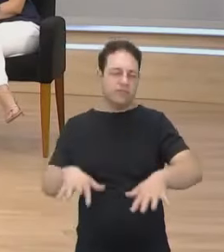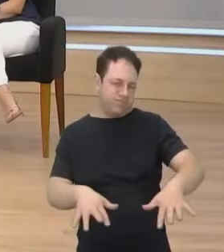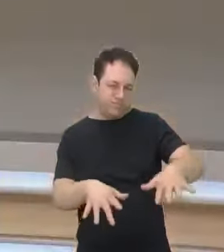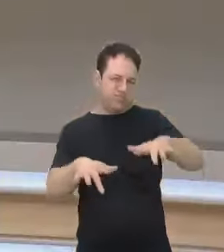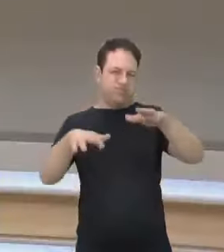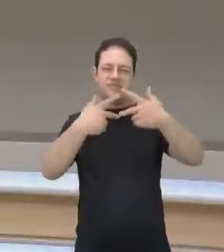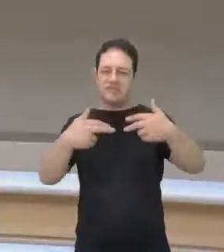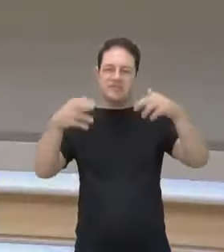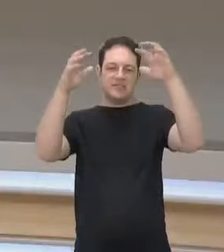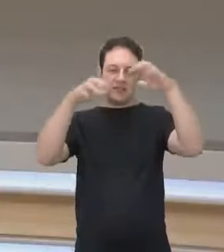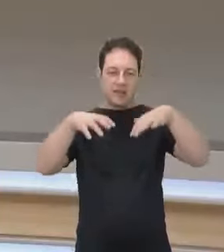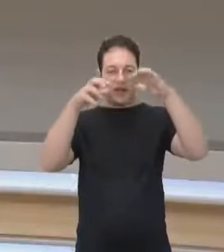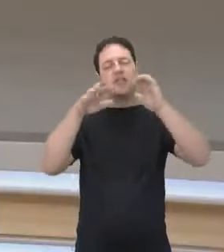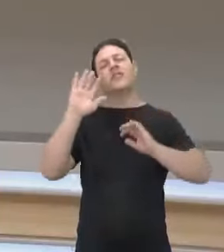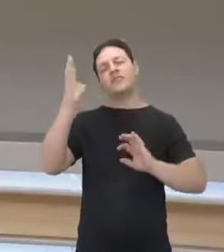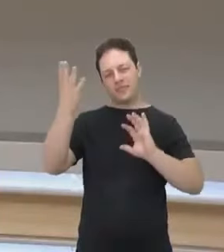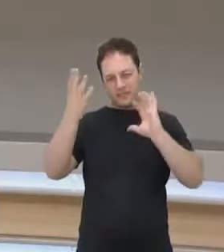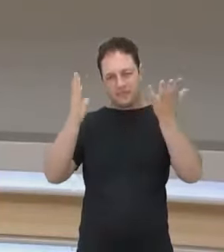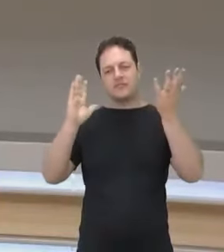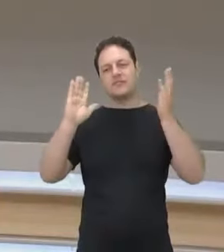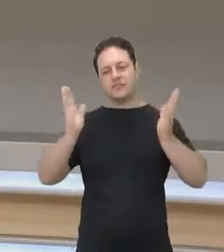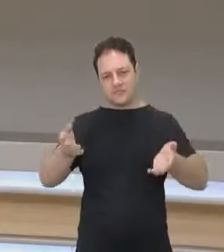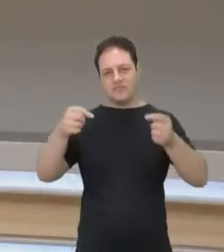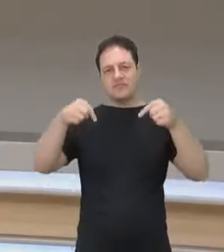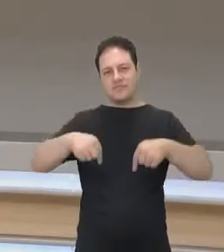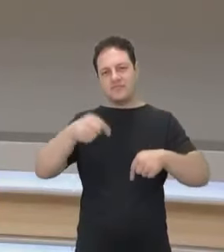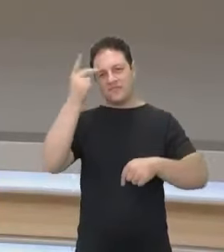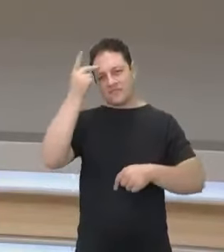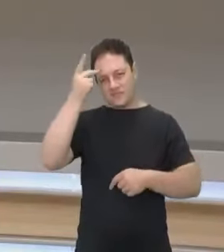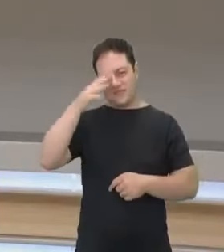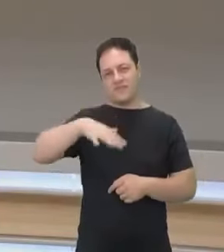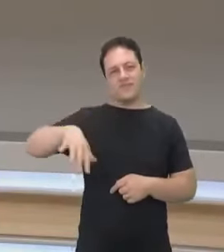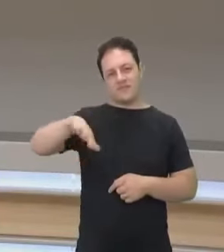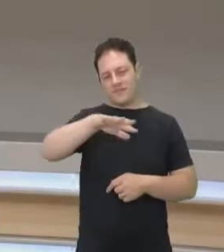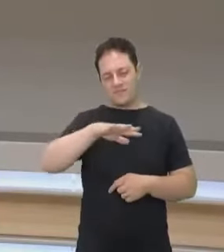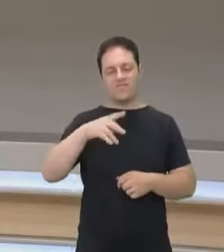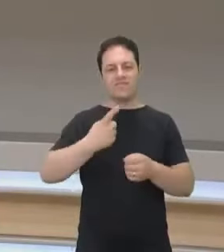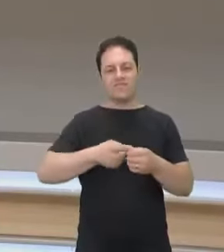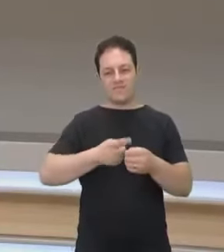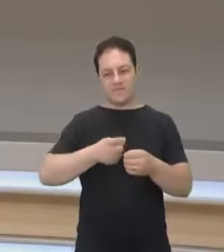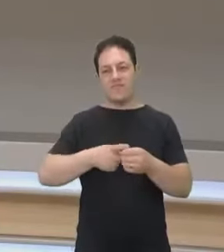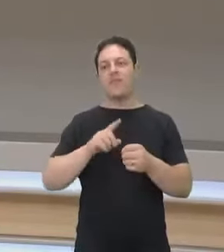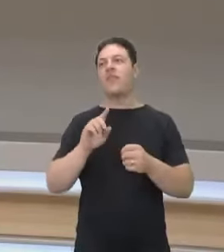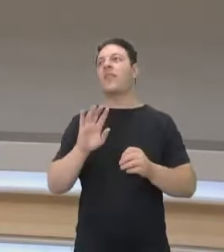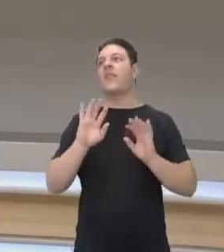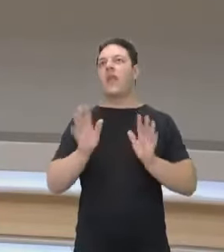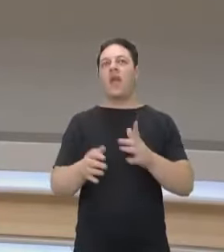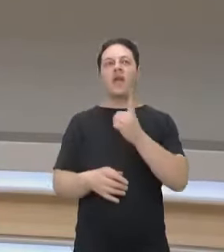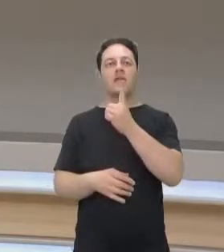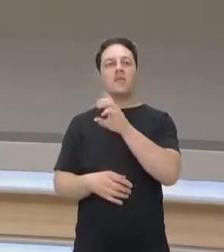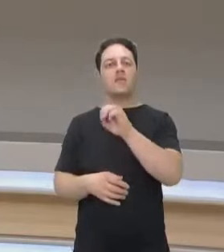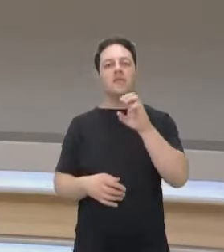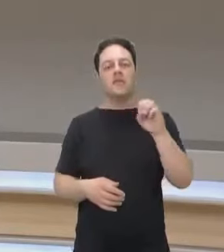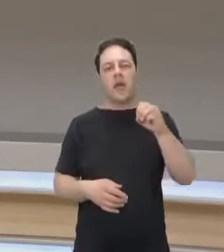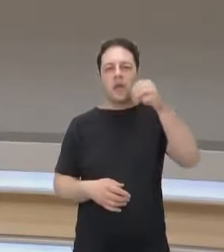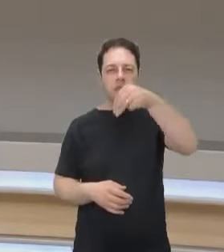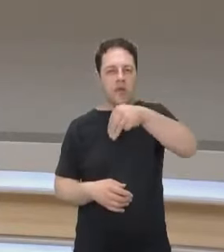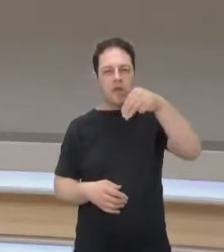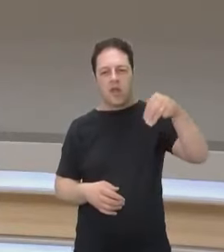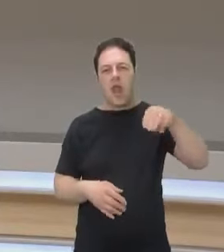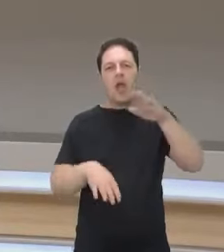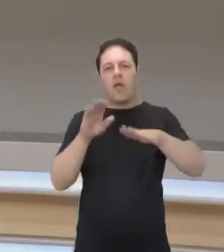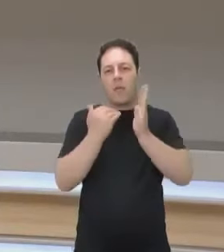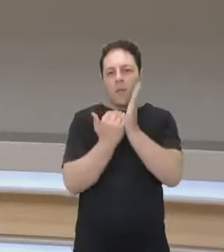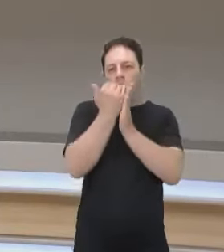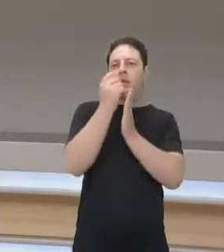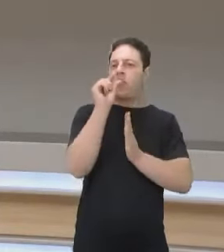urbanas, e nós tivemos algumas chuvas aqui esse ano na região metropolitana que beiraram 100 milímetros, passaram um pouco de